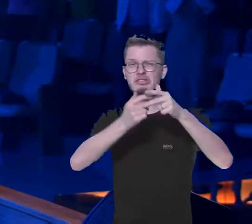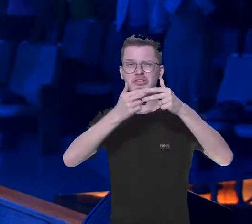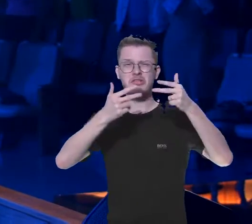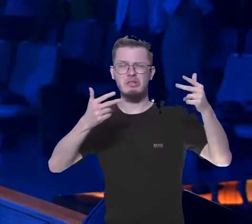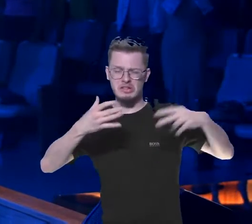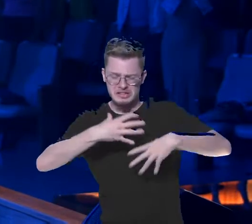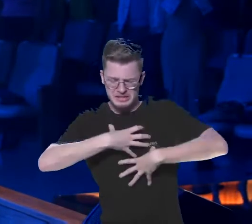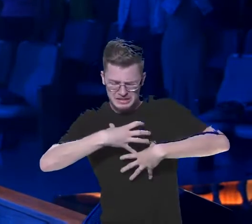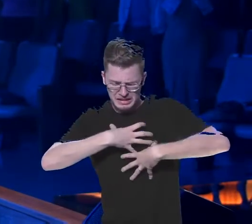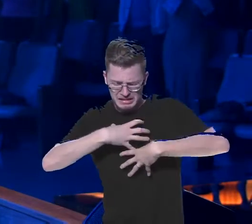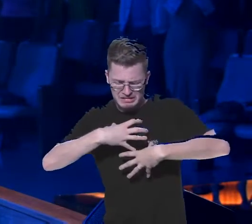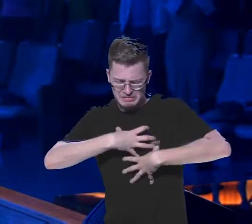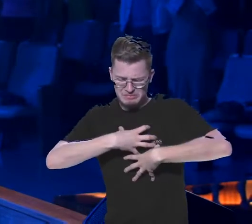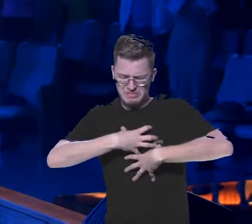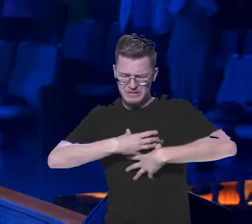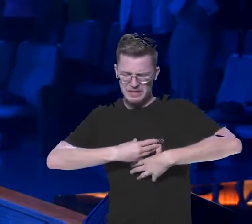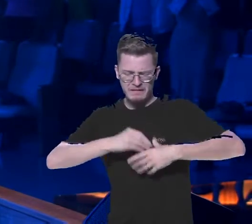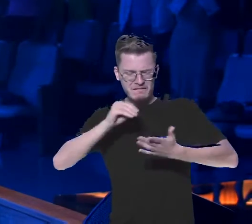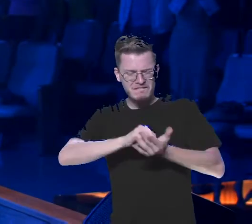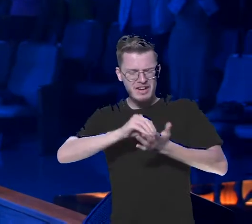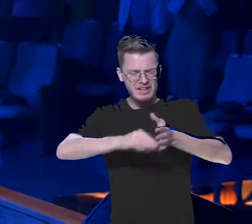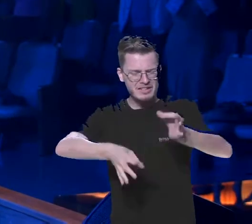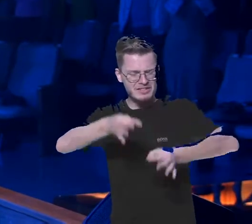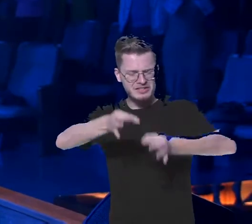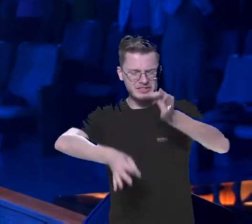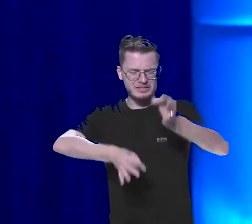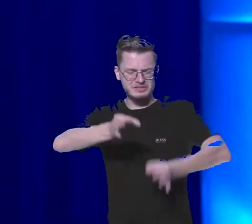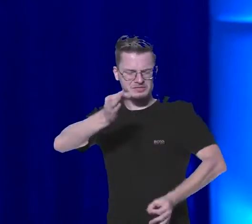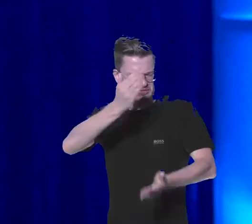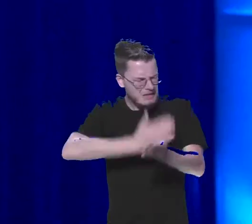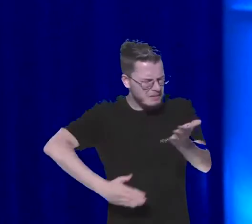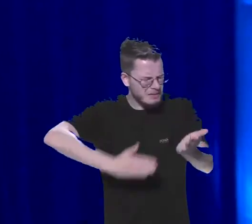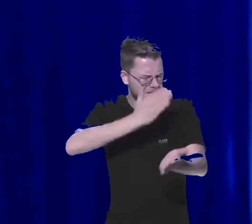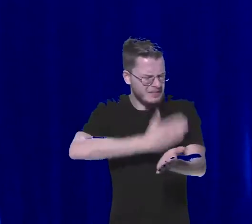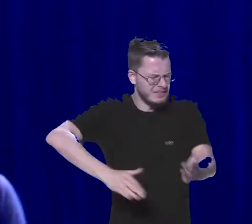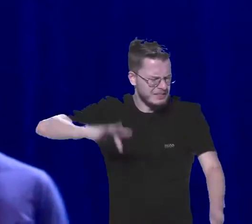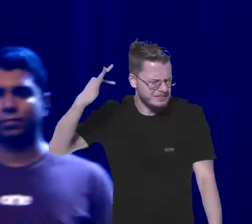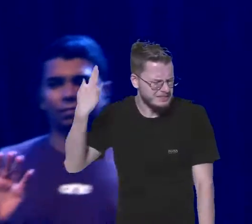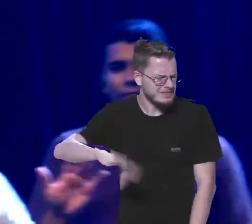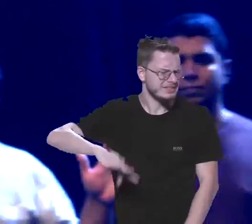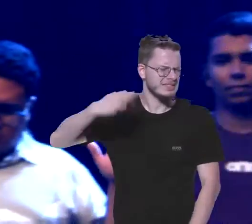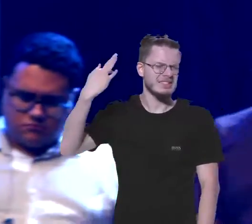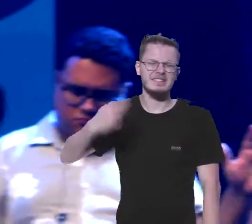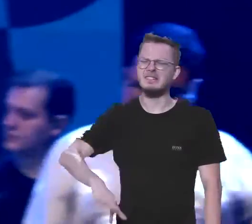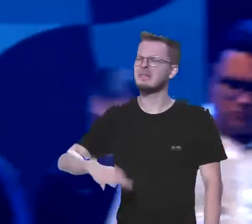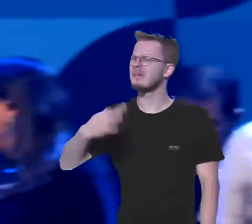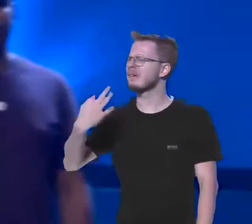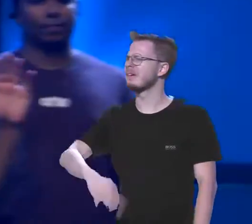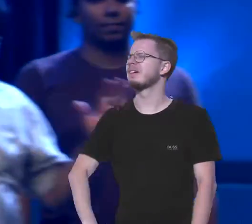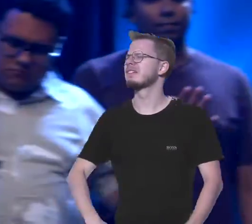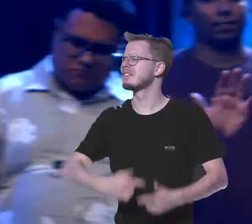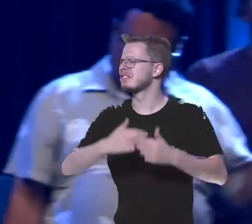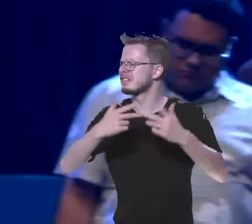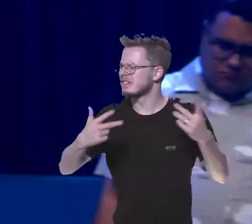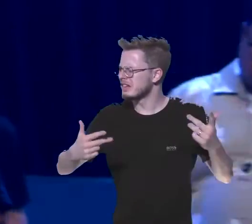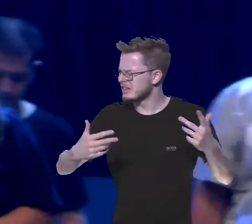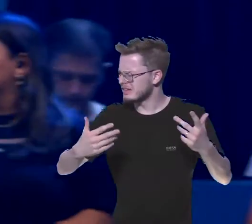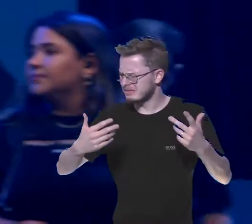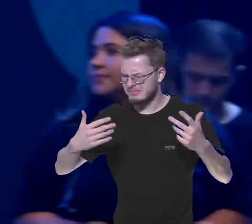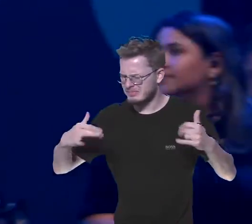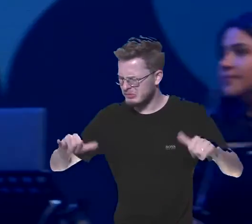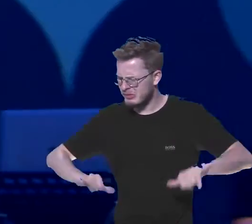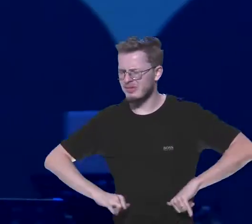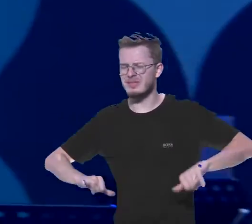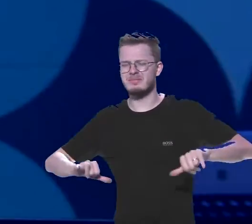de sentimentos, de injustiças, Senhor, de machucados, de feridas, Senhor, de traumas. Essa